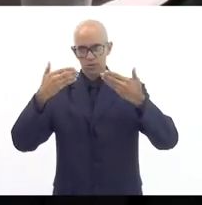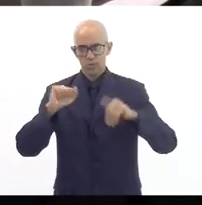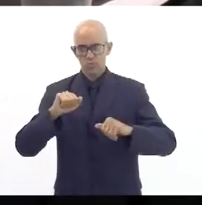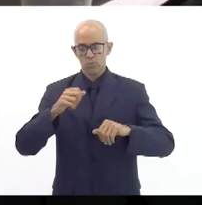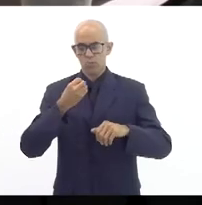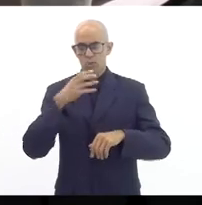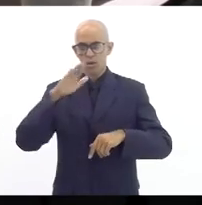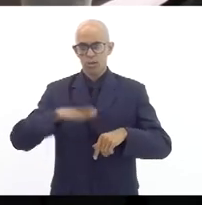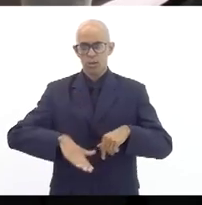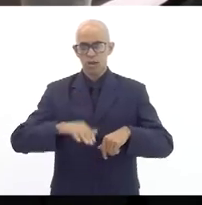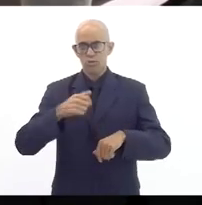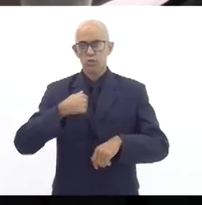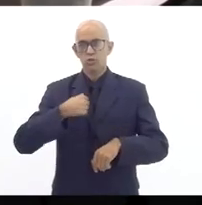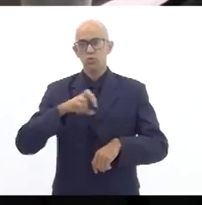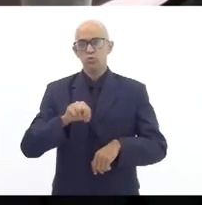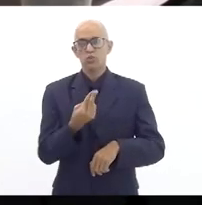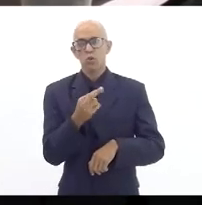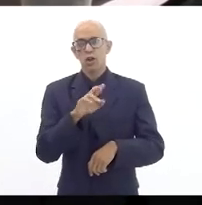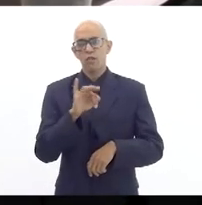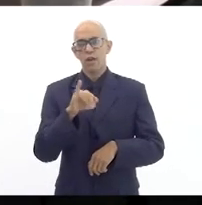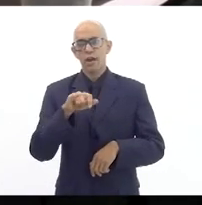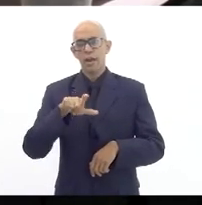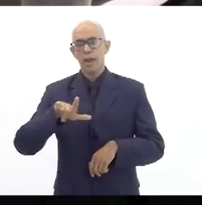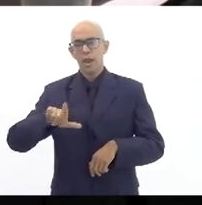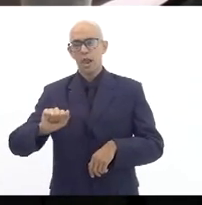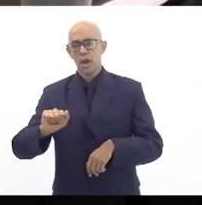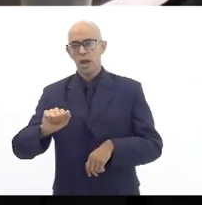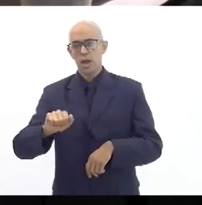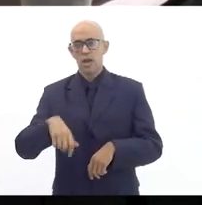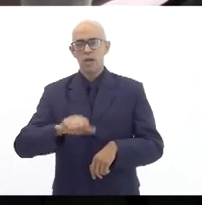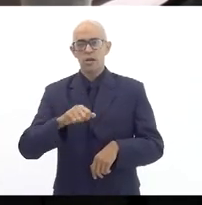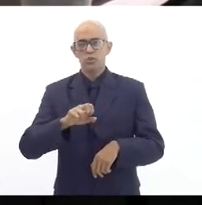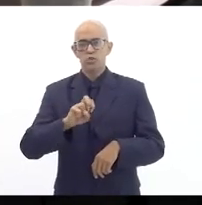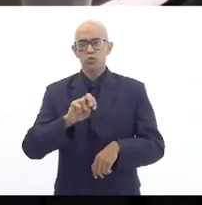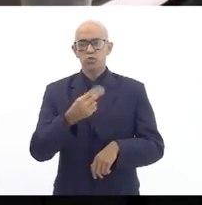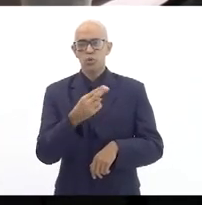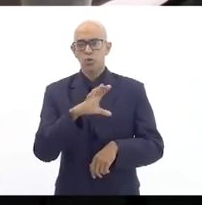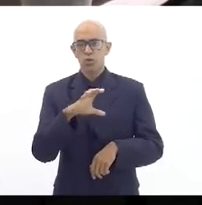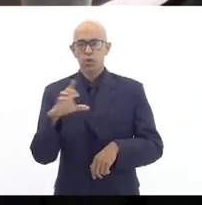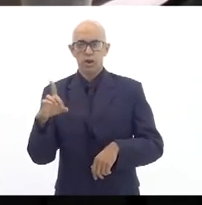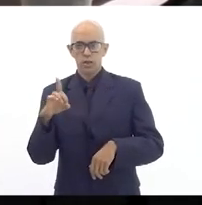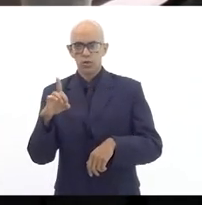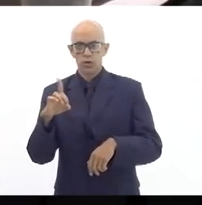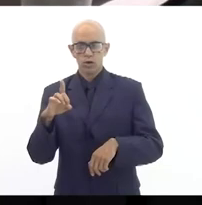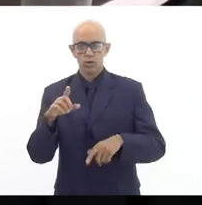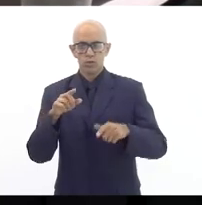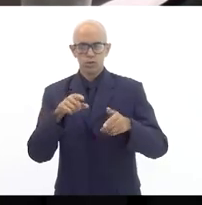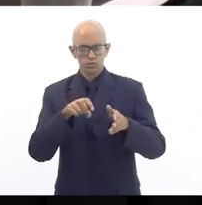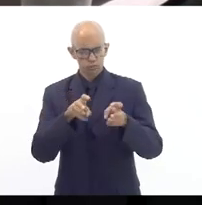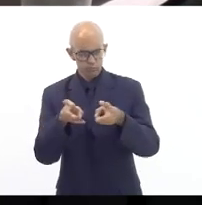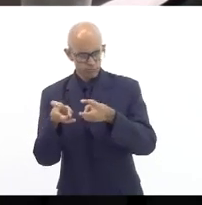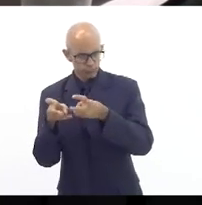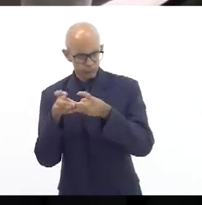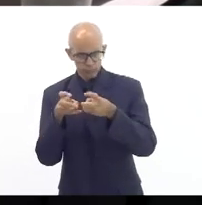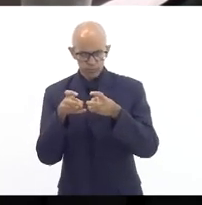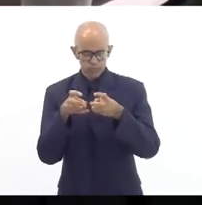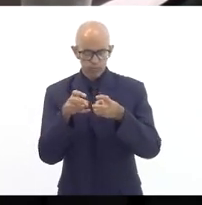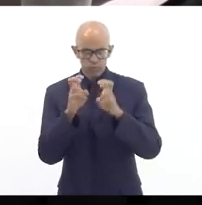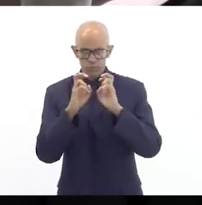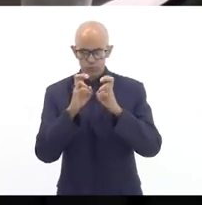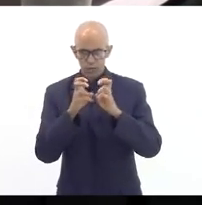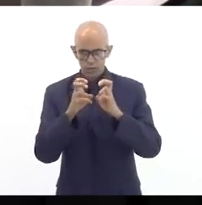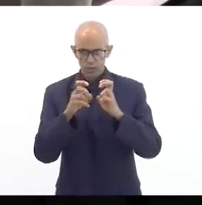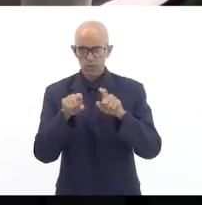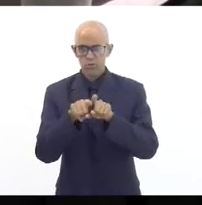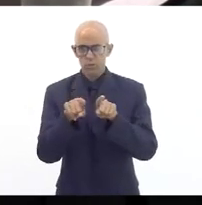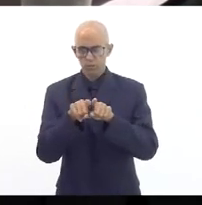Rafaela Albergaria, sou coordenadora do Observatório dos Trens, sou pesquisadora, mas também sou ativista. Cumprimentar